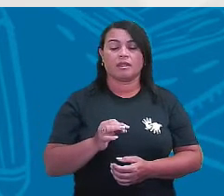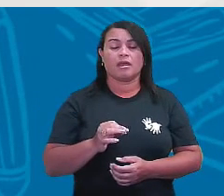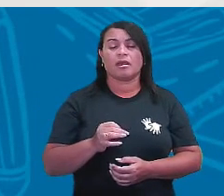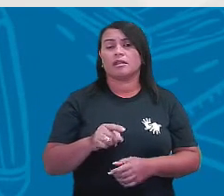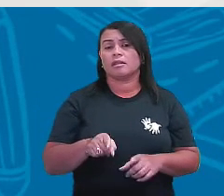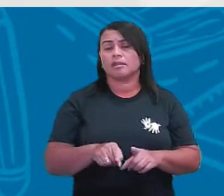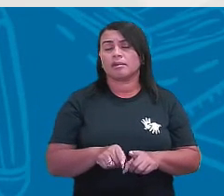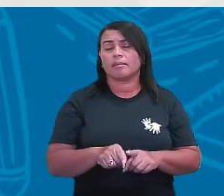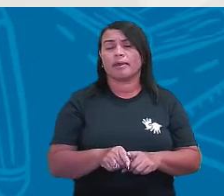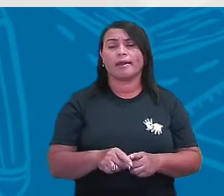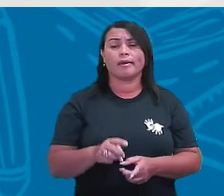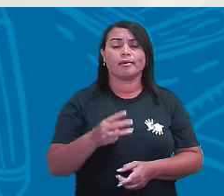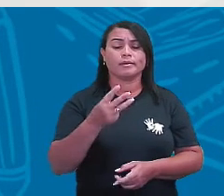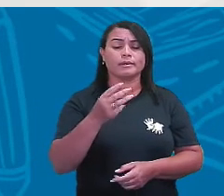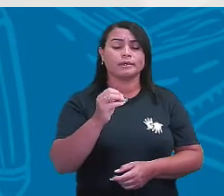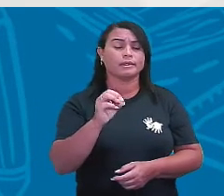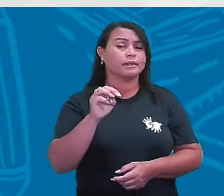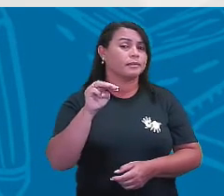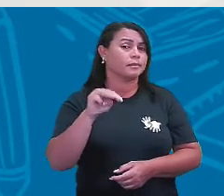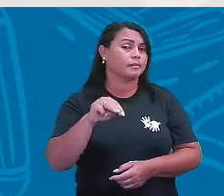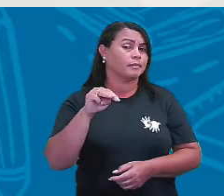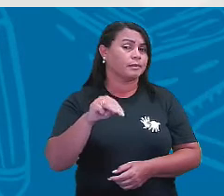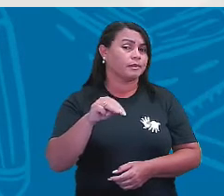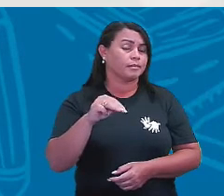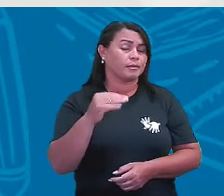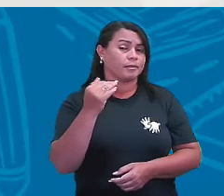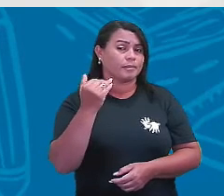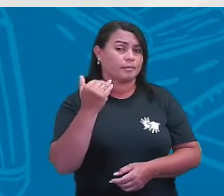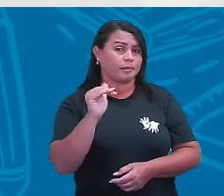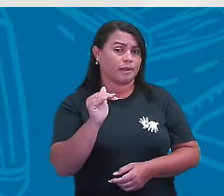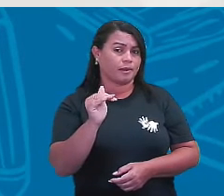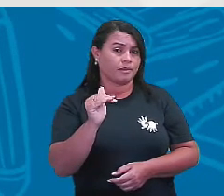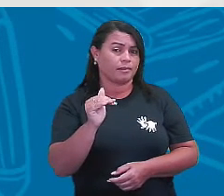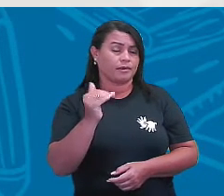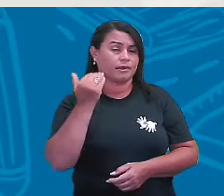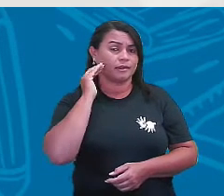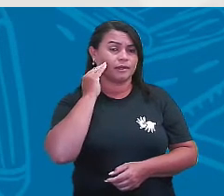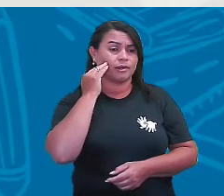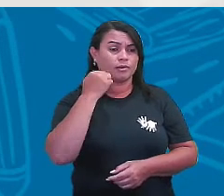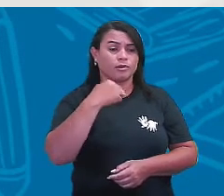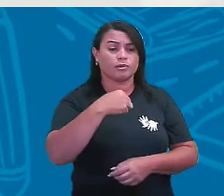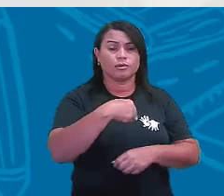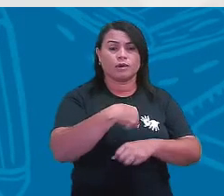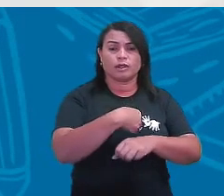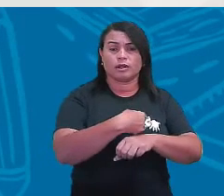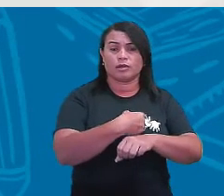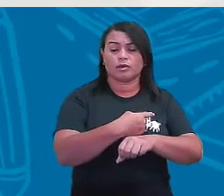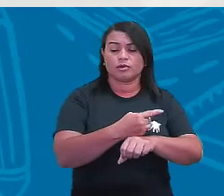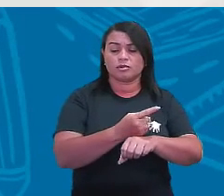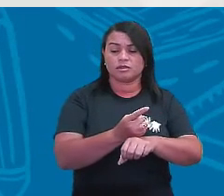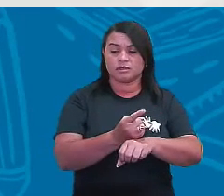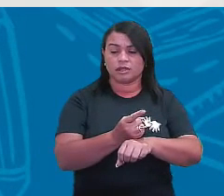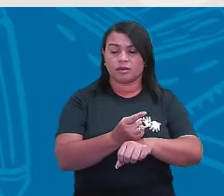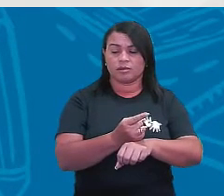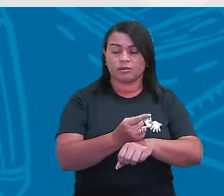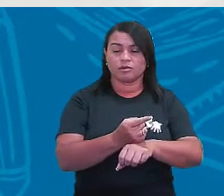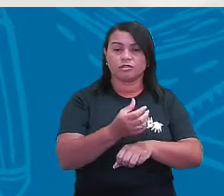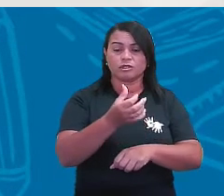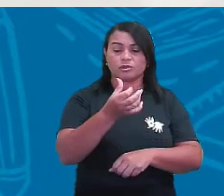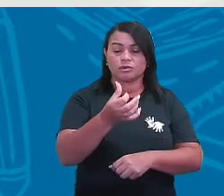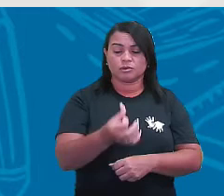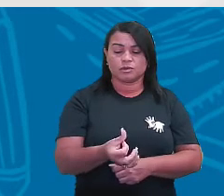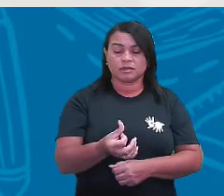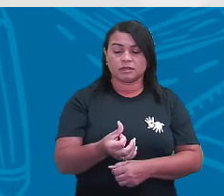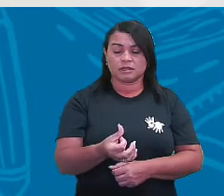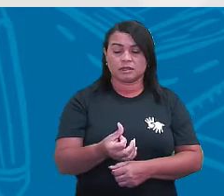hora é quando vai bater 30 no relógio digital e quando ele chega no 6,